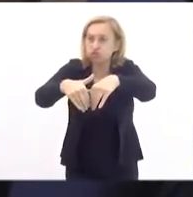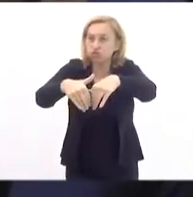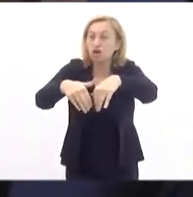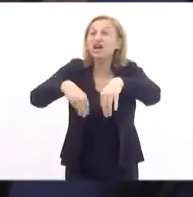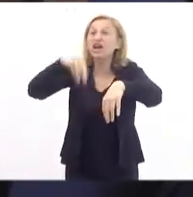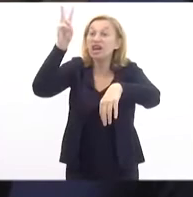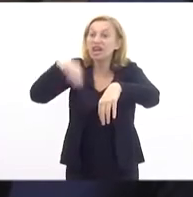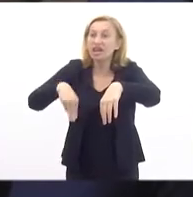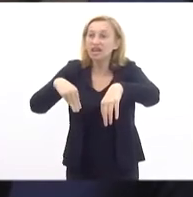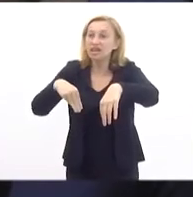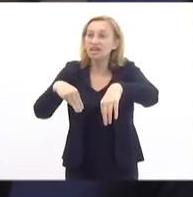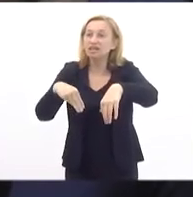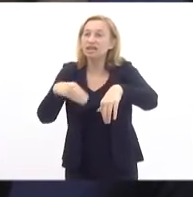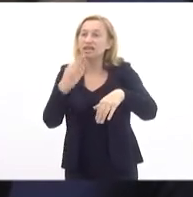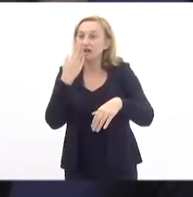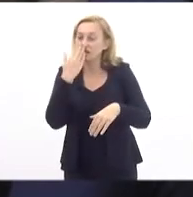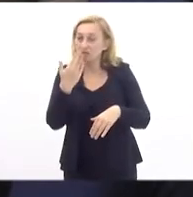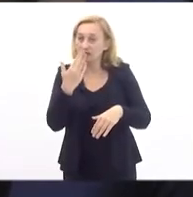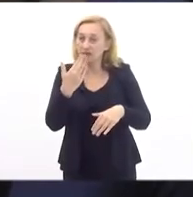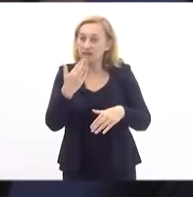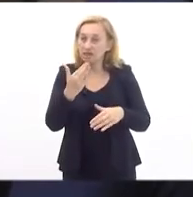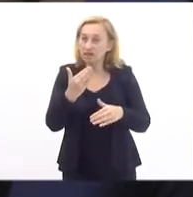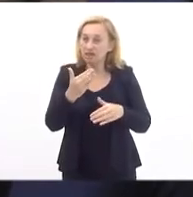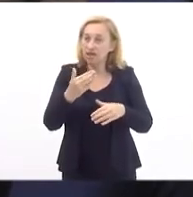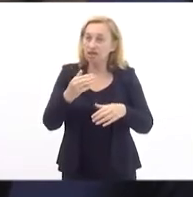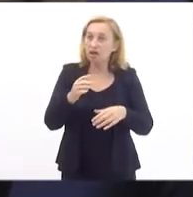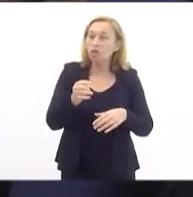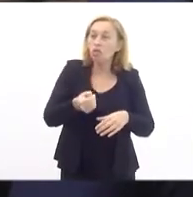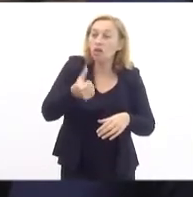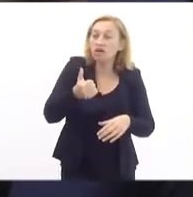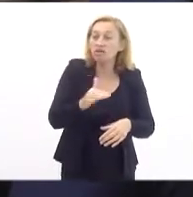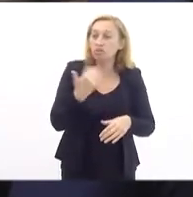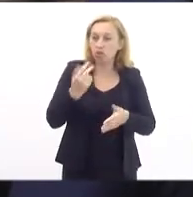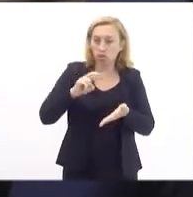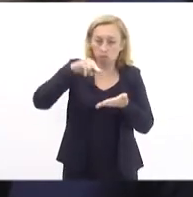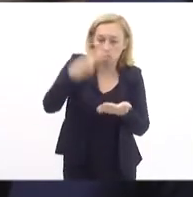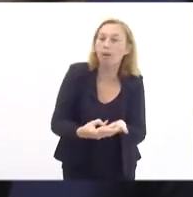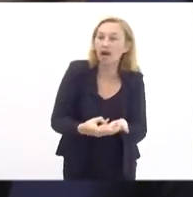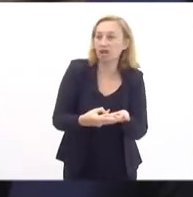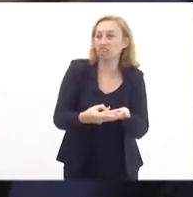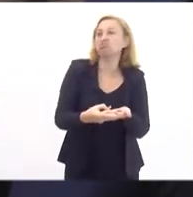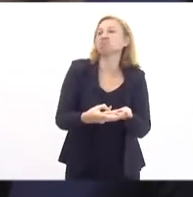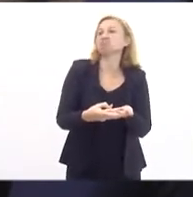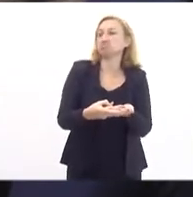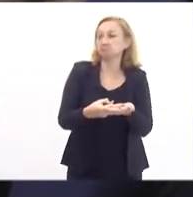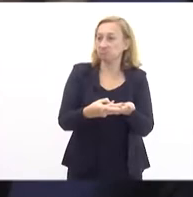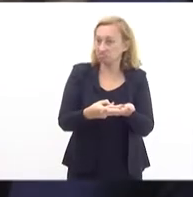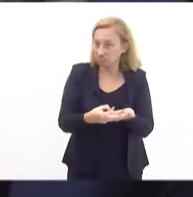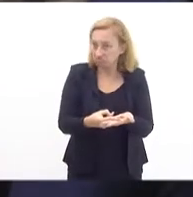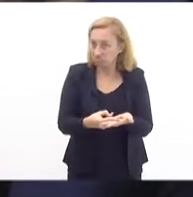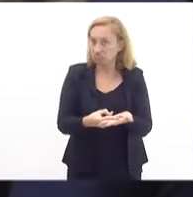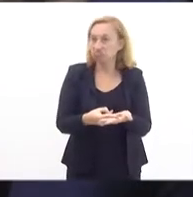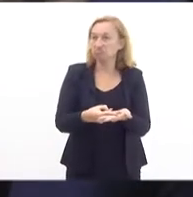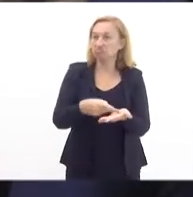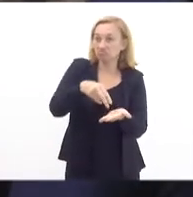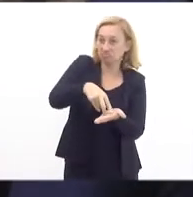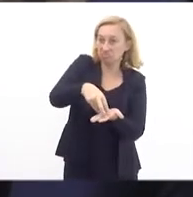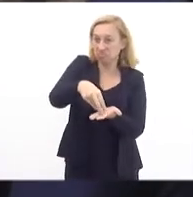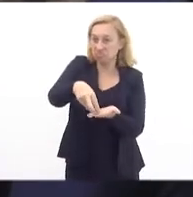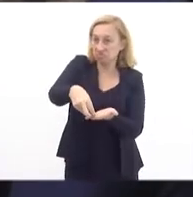frente é arremessada. Se bobear, cai e, automaticamente,